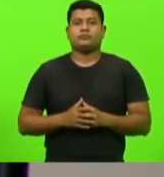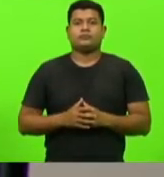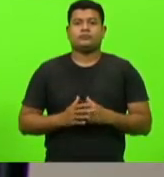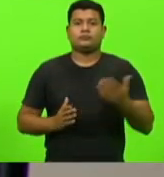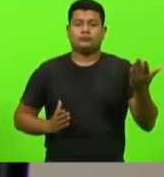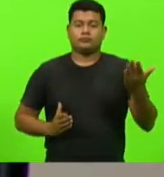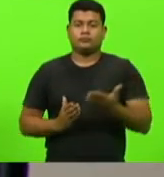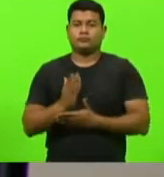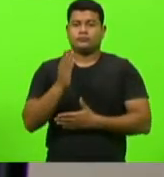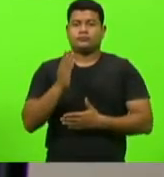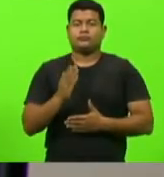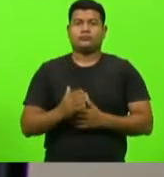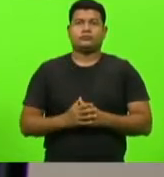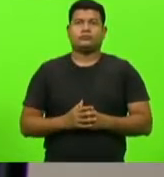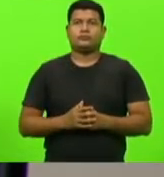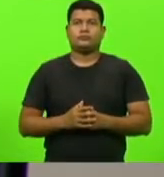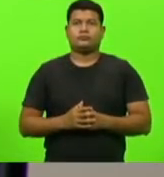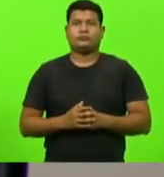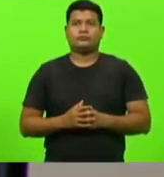Aprovado.